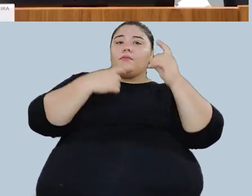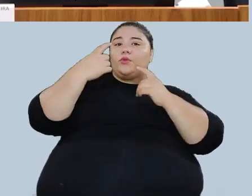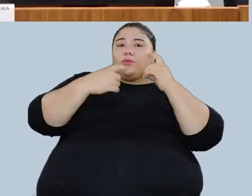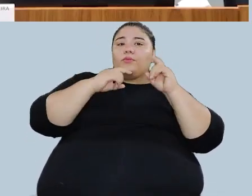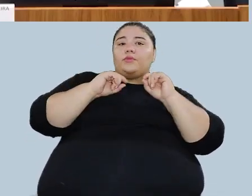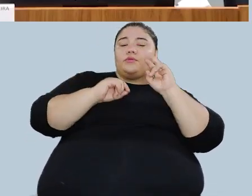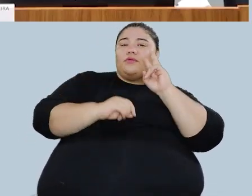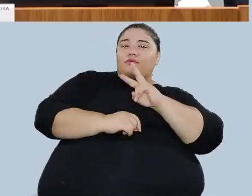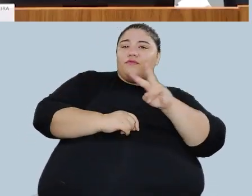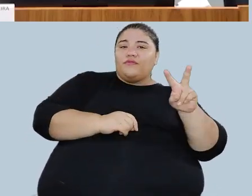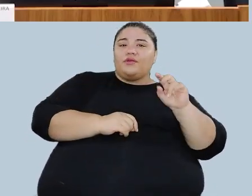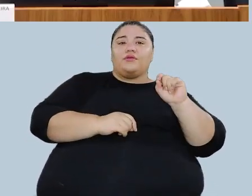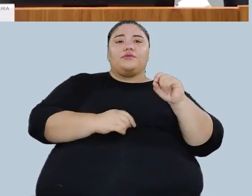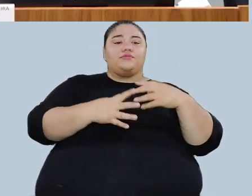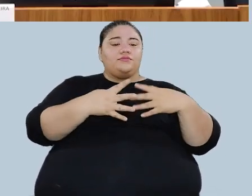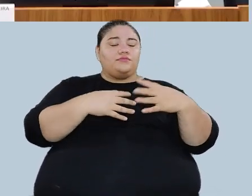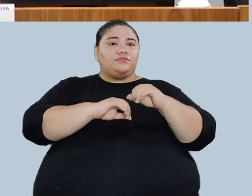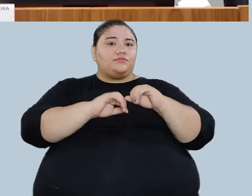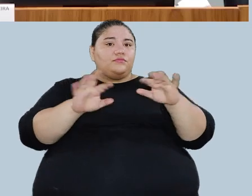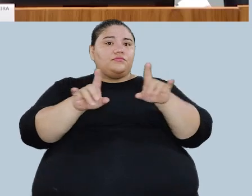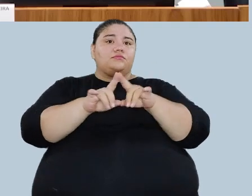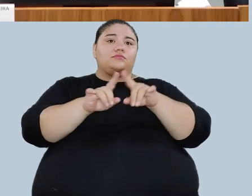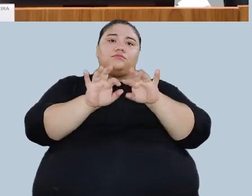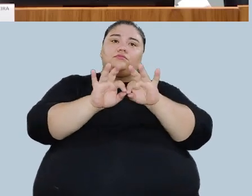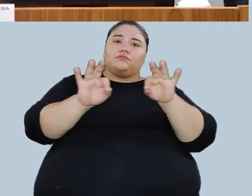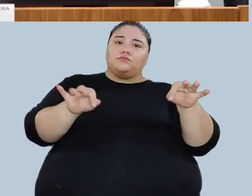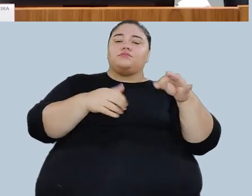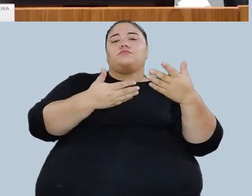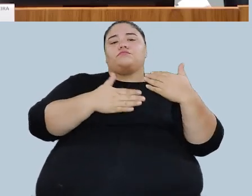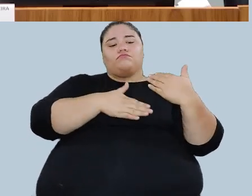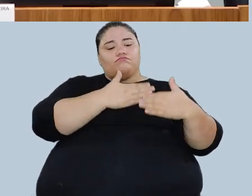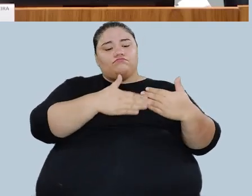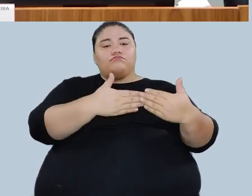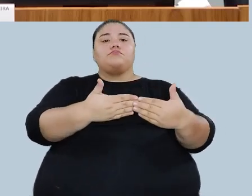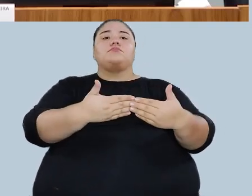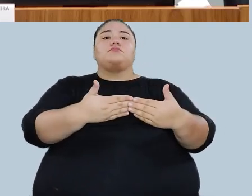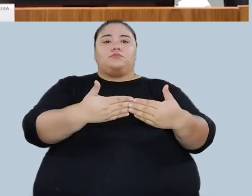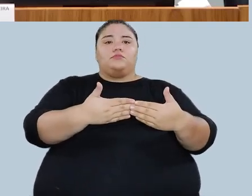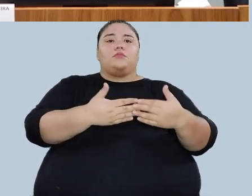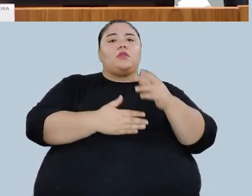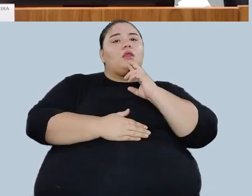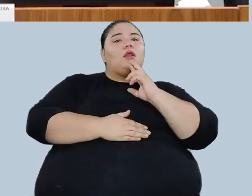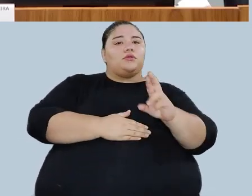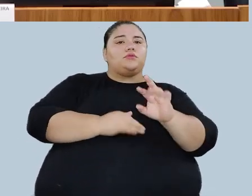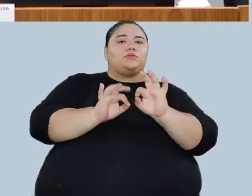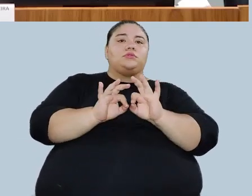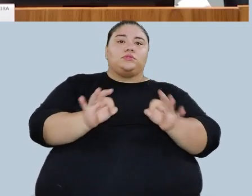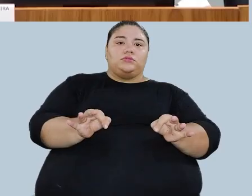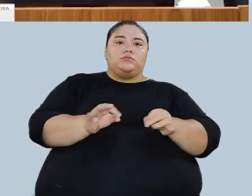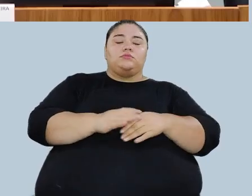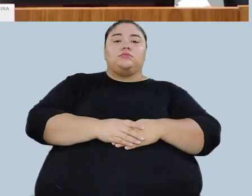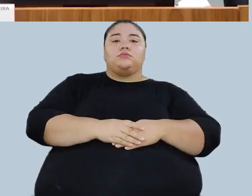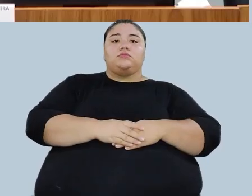pessoa é ver o tributo, né, na transparência, ou simplificar os procedimentos. Então, aparentemente, isso é o resultado mais palpável,